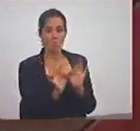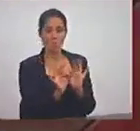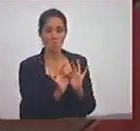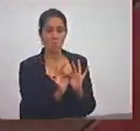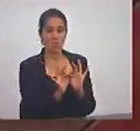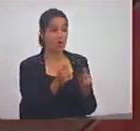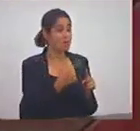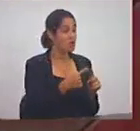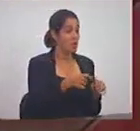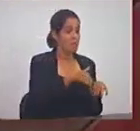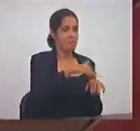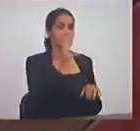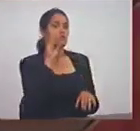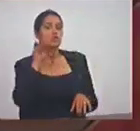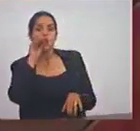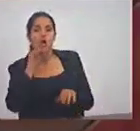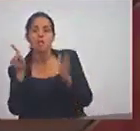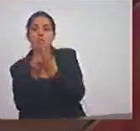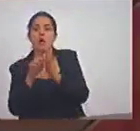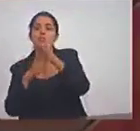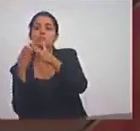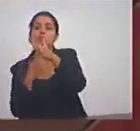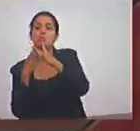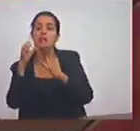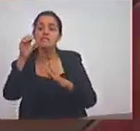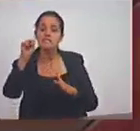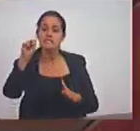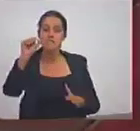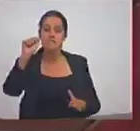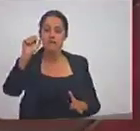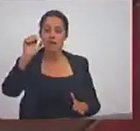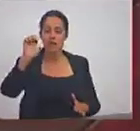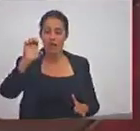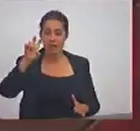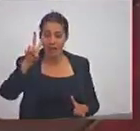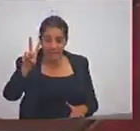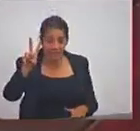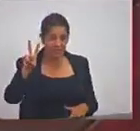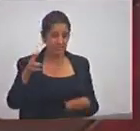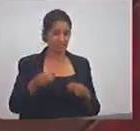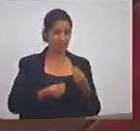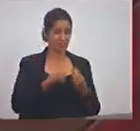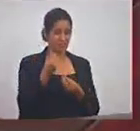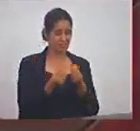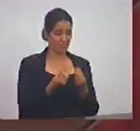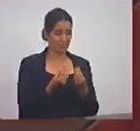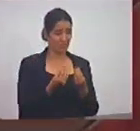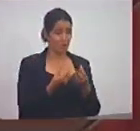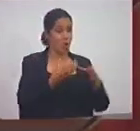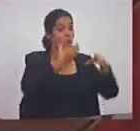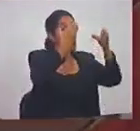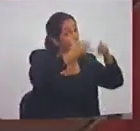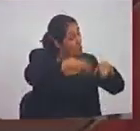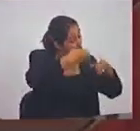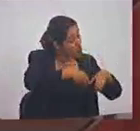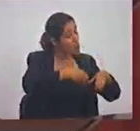Saeb. E entrar pela via dos fundos. Porque quem tem que entrar, entra pela via da frente. Concurso público. Não para criar cargo em